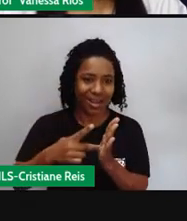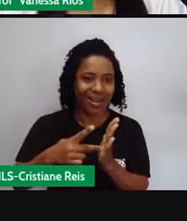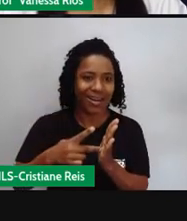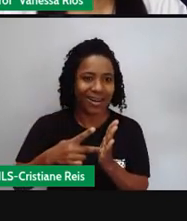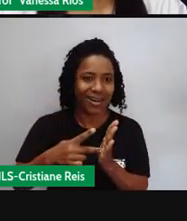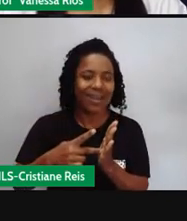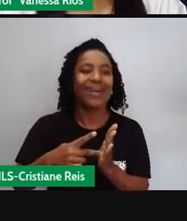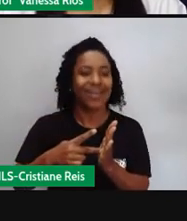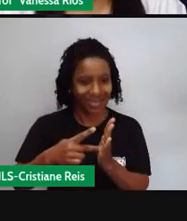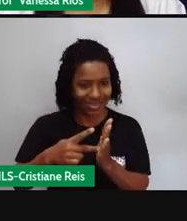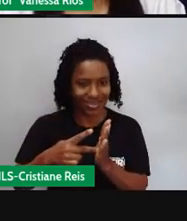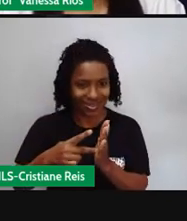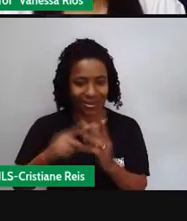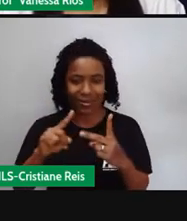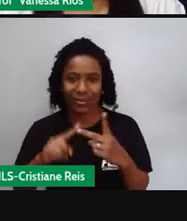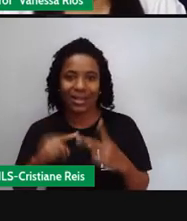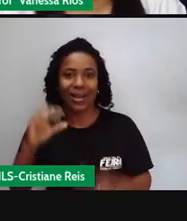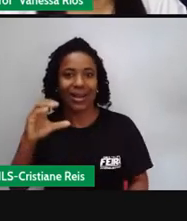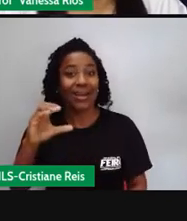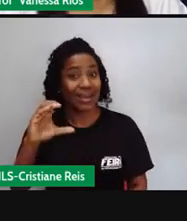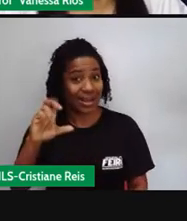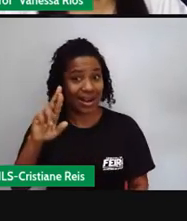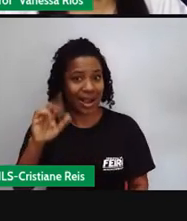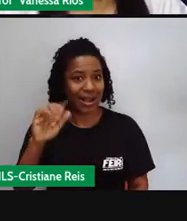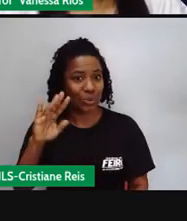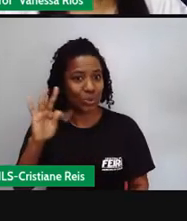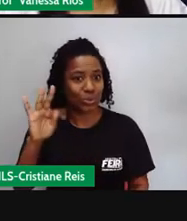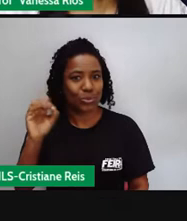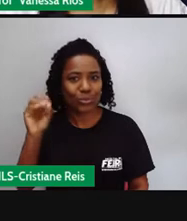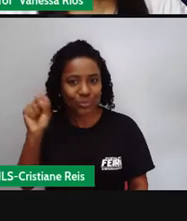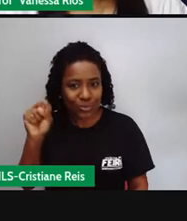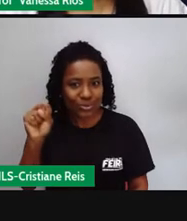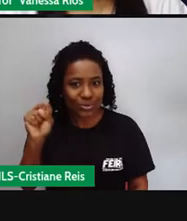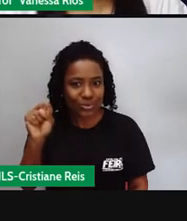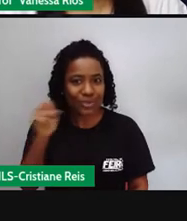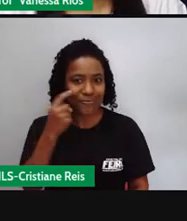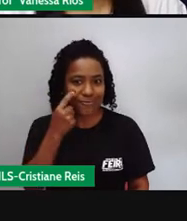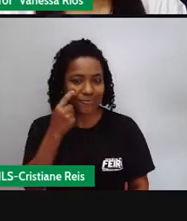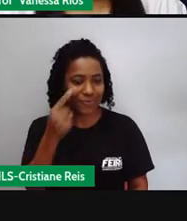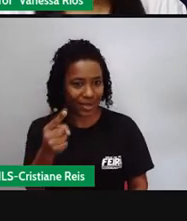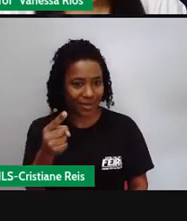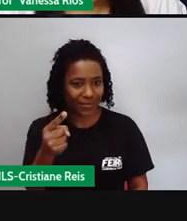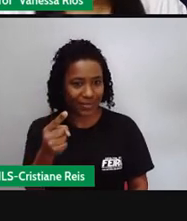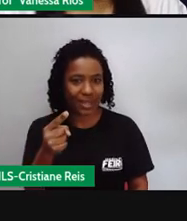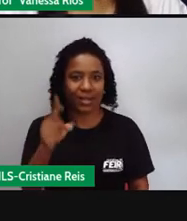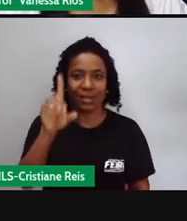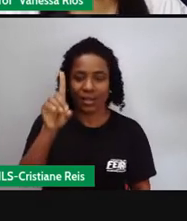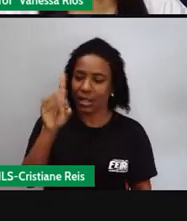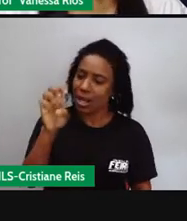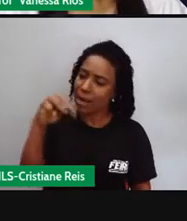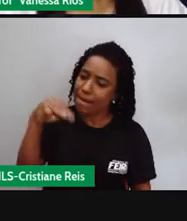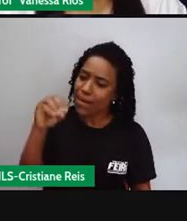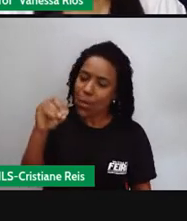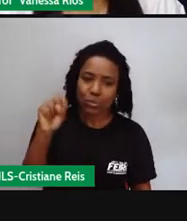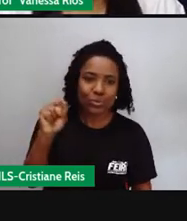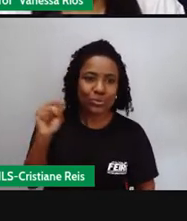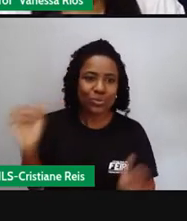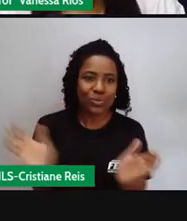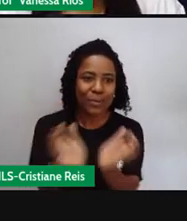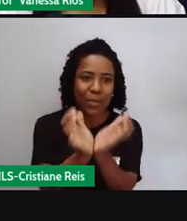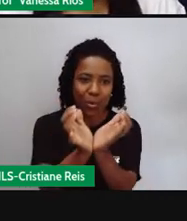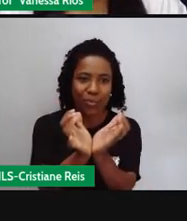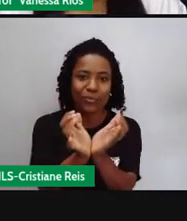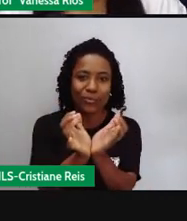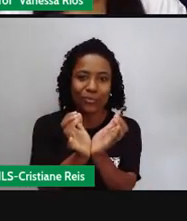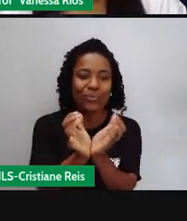No caso da palavra demos, aí surge aí, ó, a parte demo, que significa